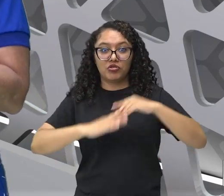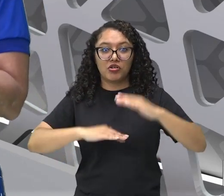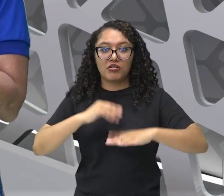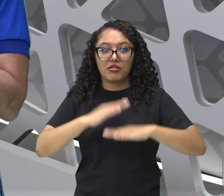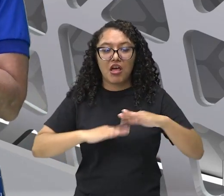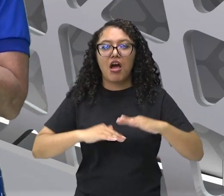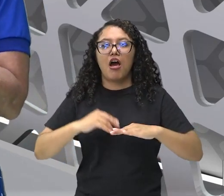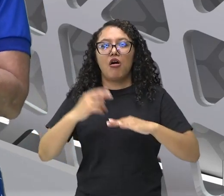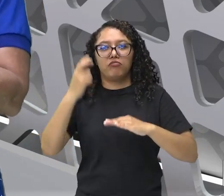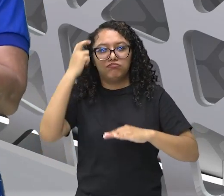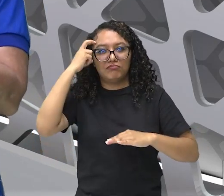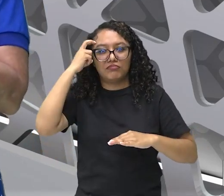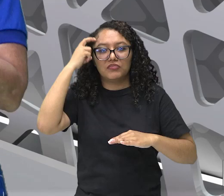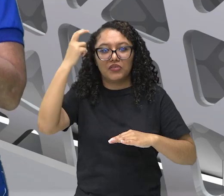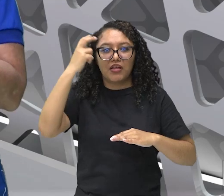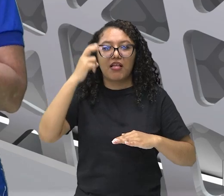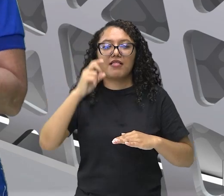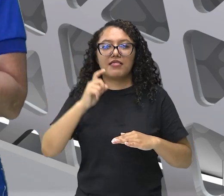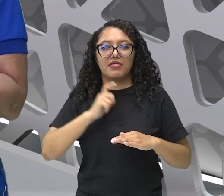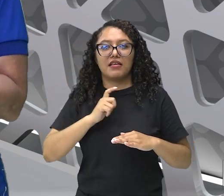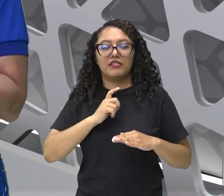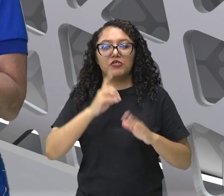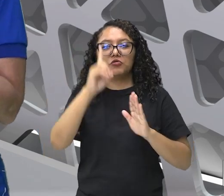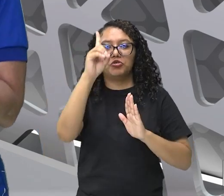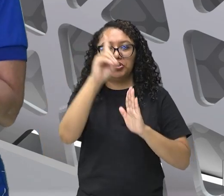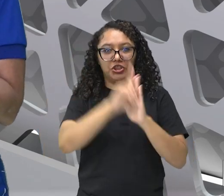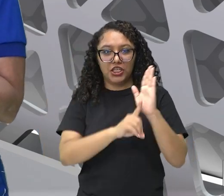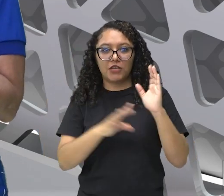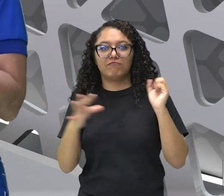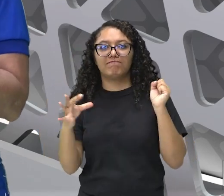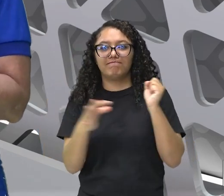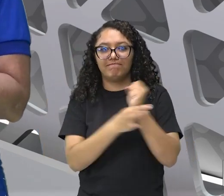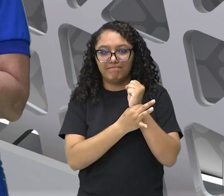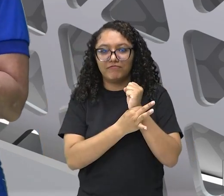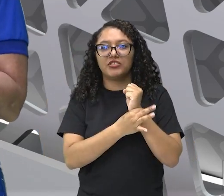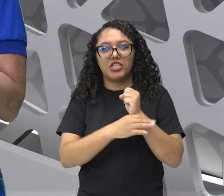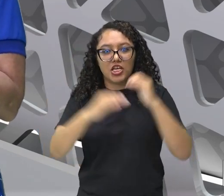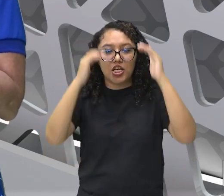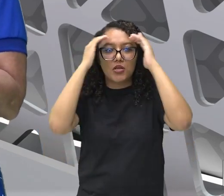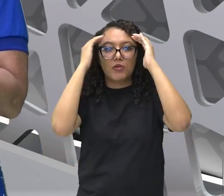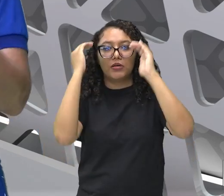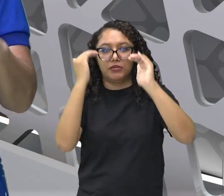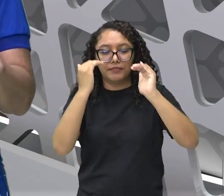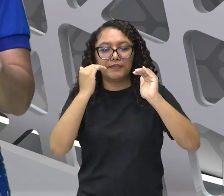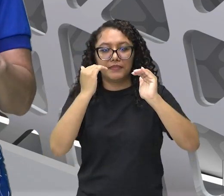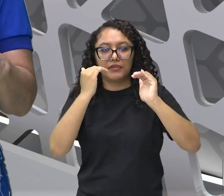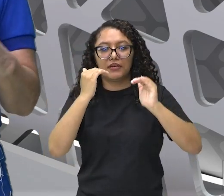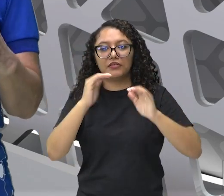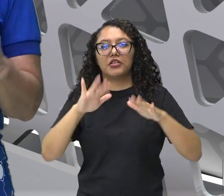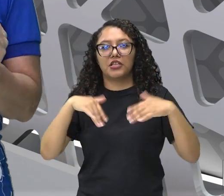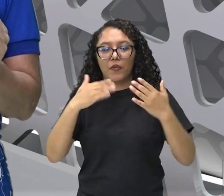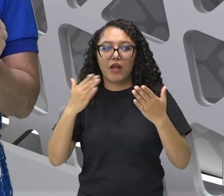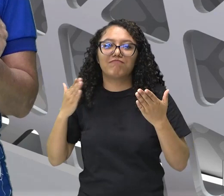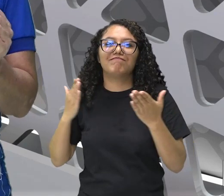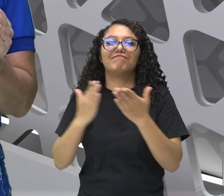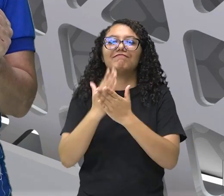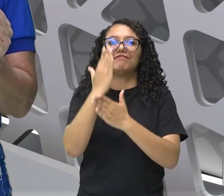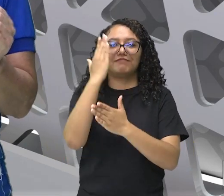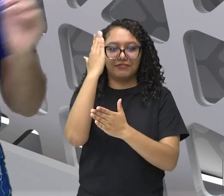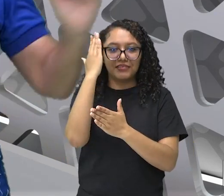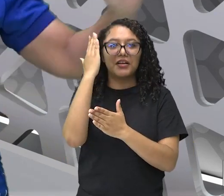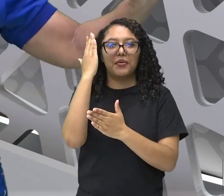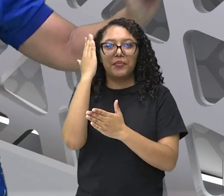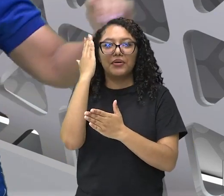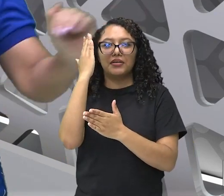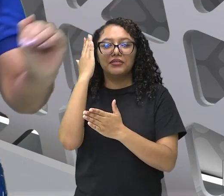de ser uma intelectual, de ter seus direitos adquiridos e respeitados. Aí ela